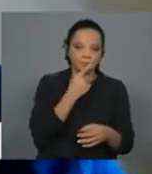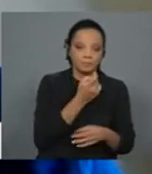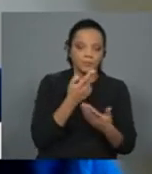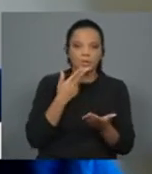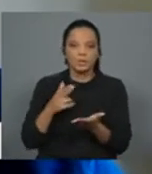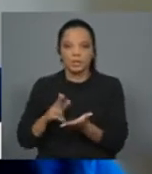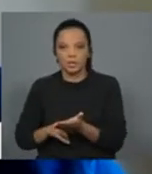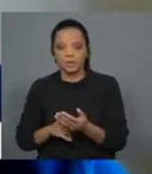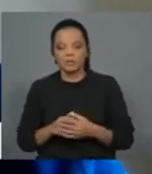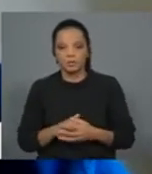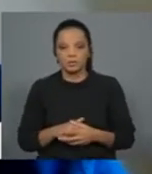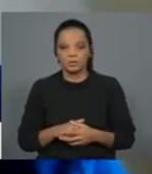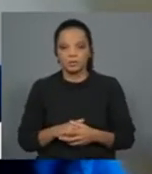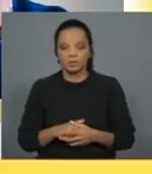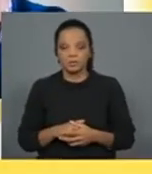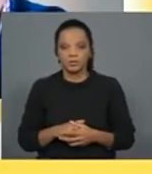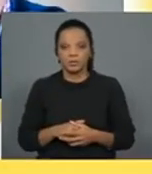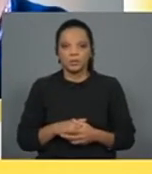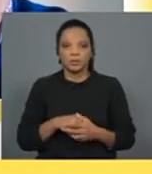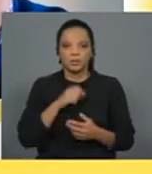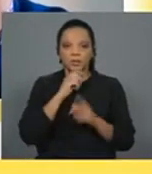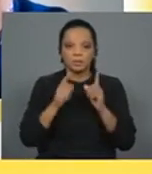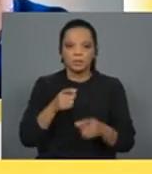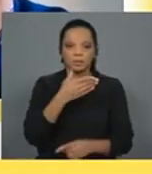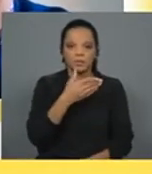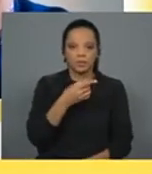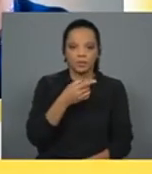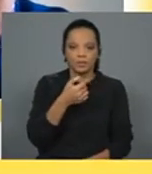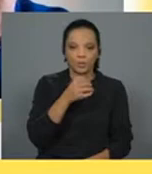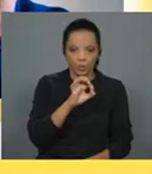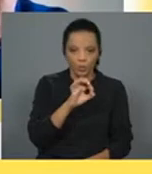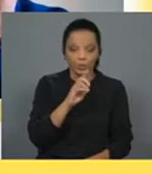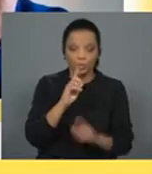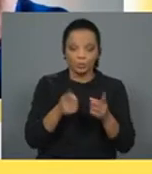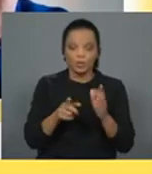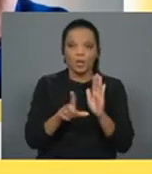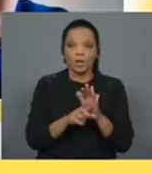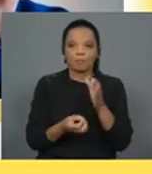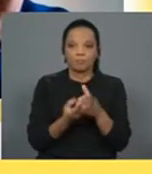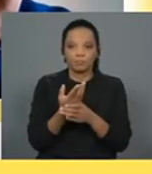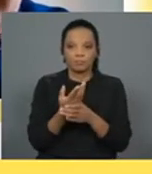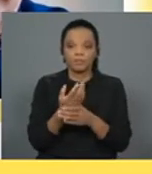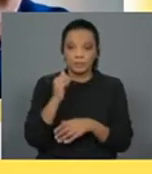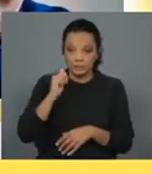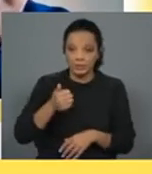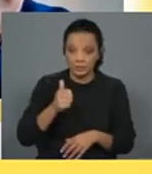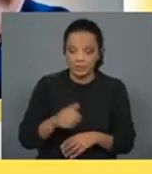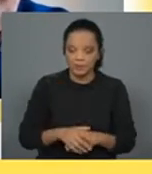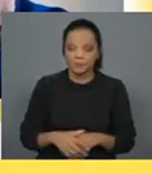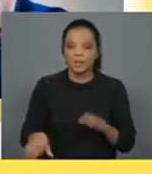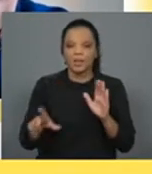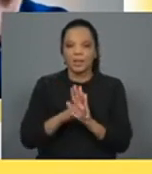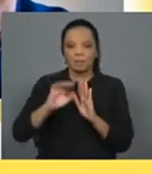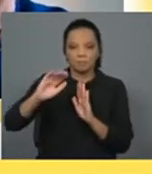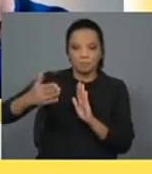realidade. E podemos começar em 1958, quando começou a legislação. Exatamente. A primeira